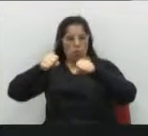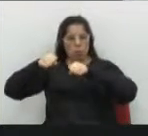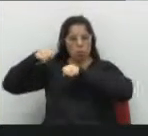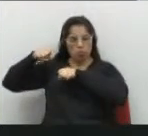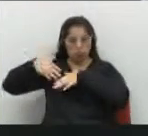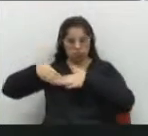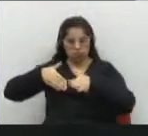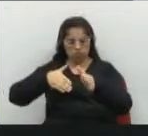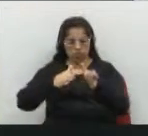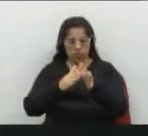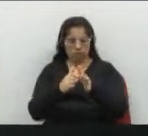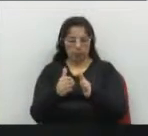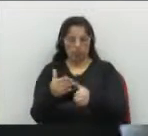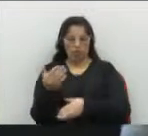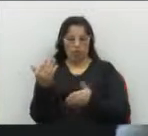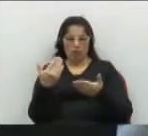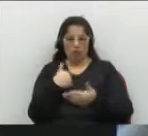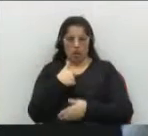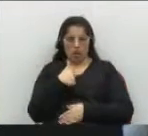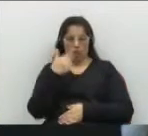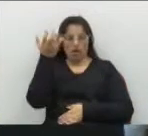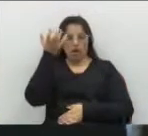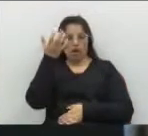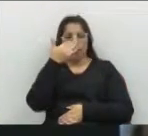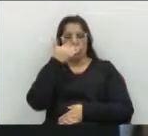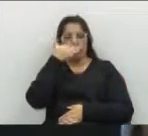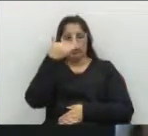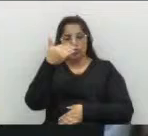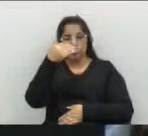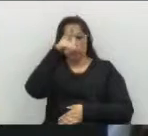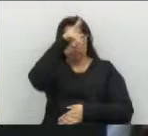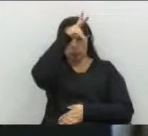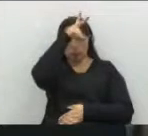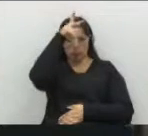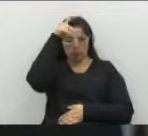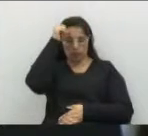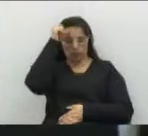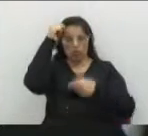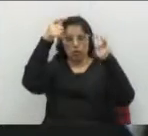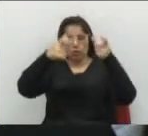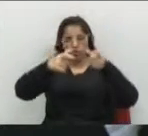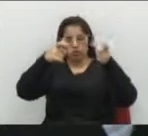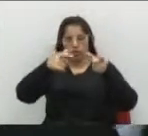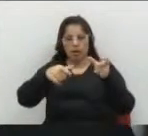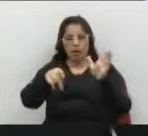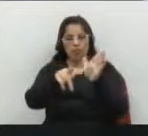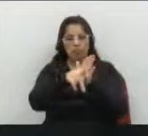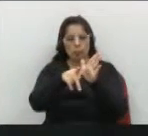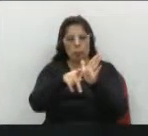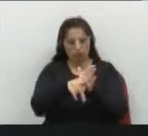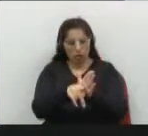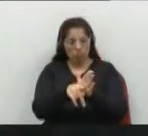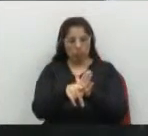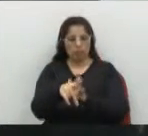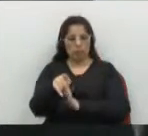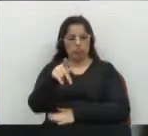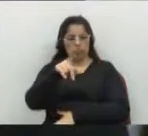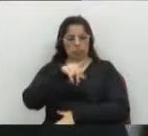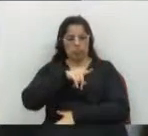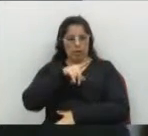Esse requerimento requer por parte da prefeitura se há um espaço naquela região ali de